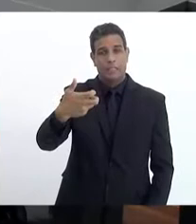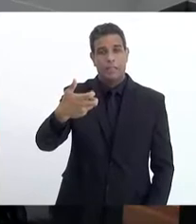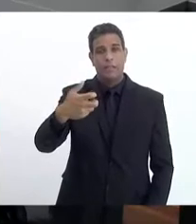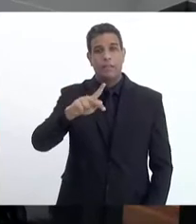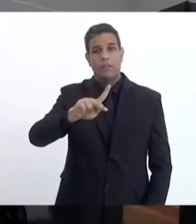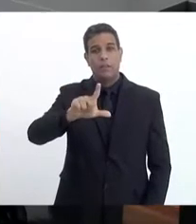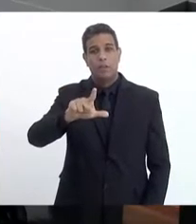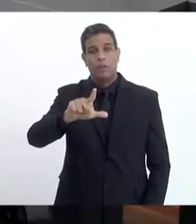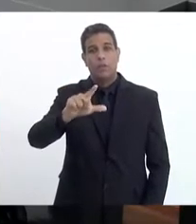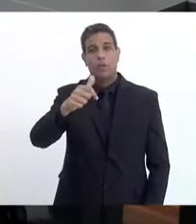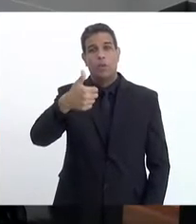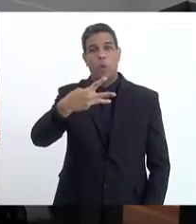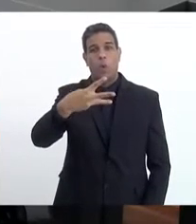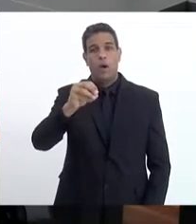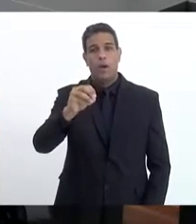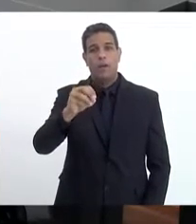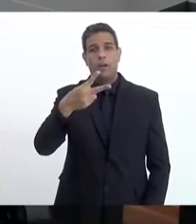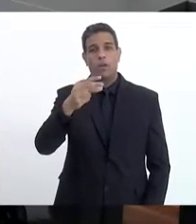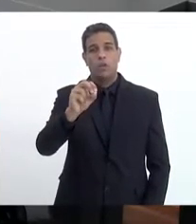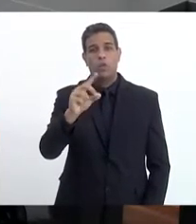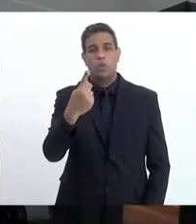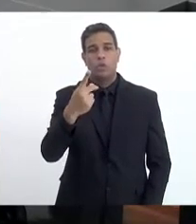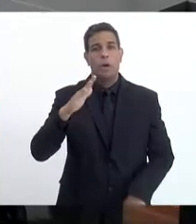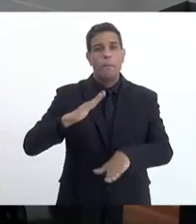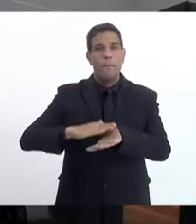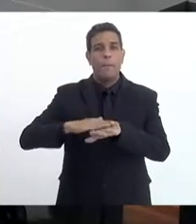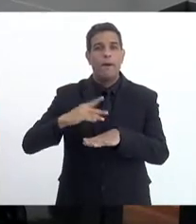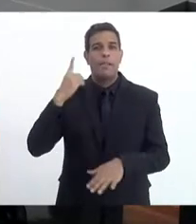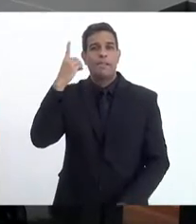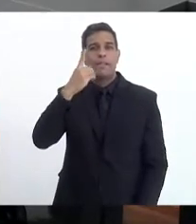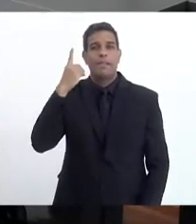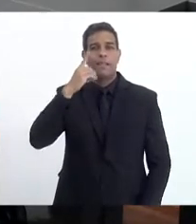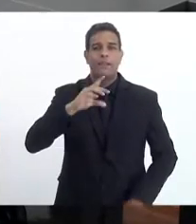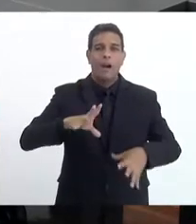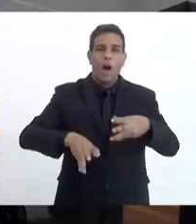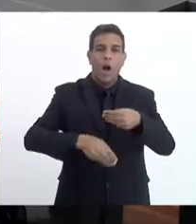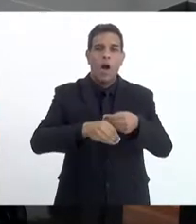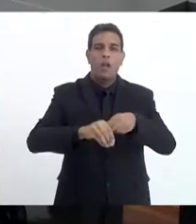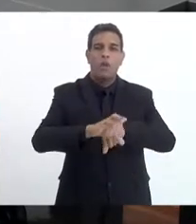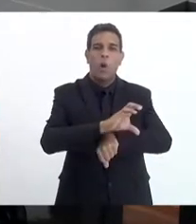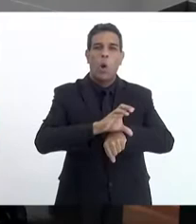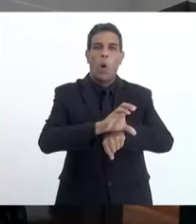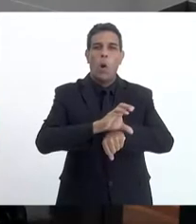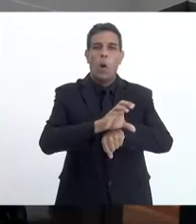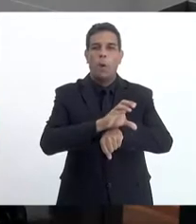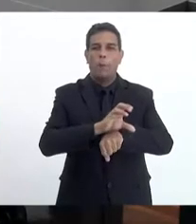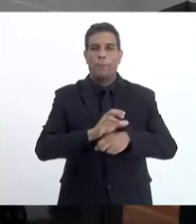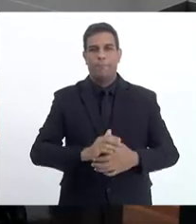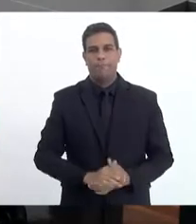de lei 4021-2021, autoria do deputado Dionísio Lins, parecer pela constitucionalidade.